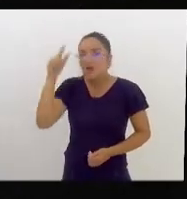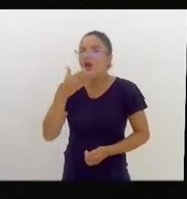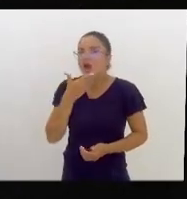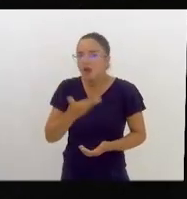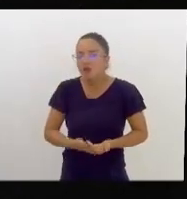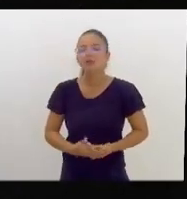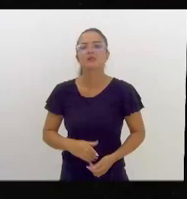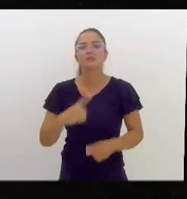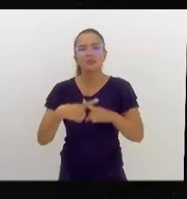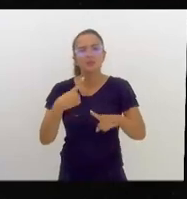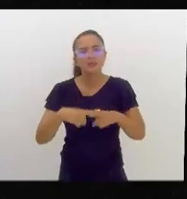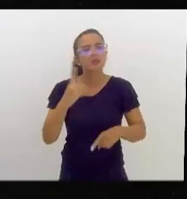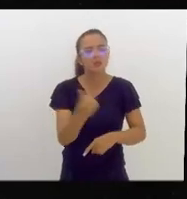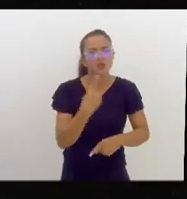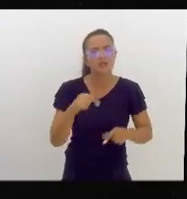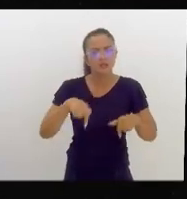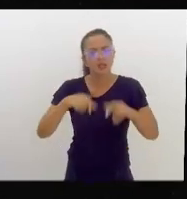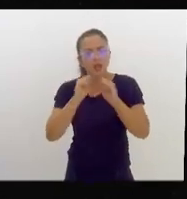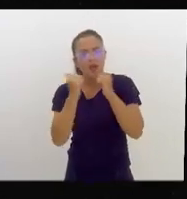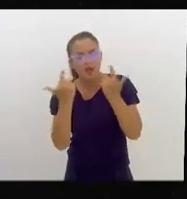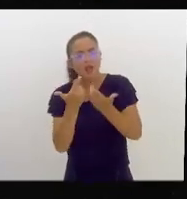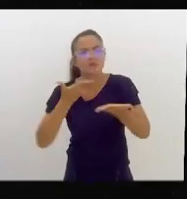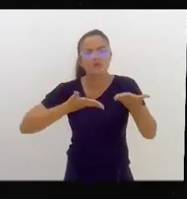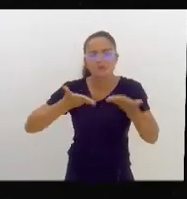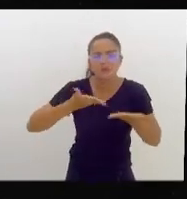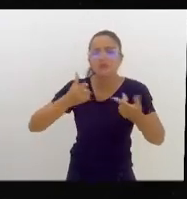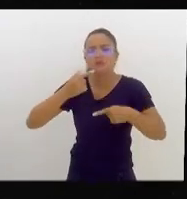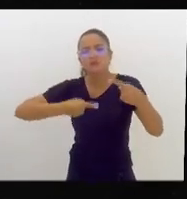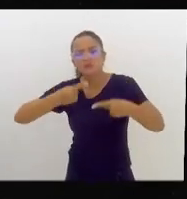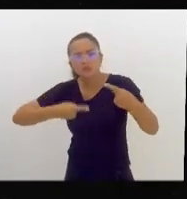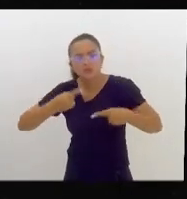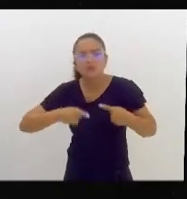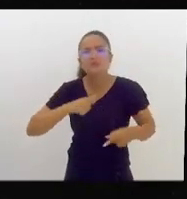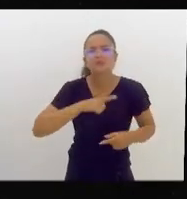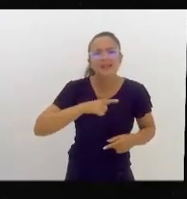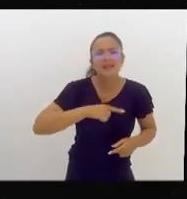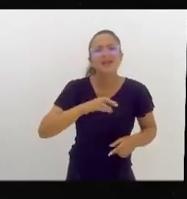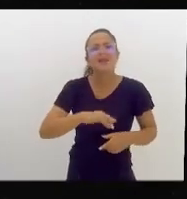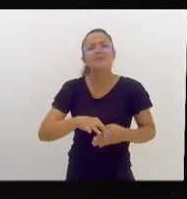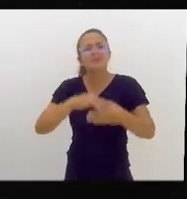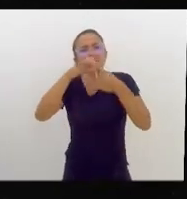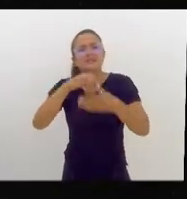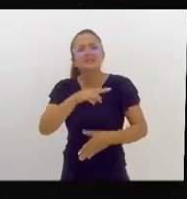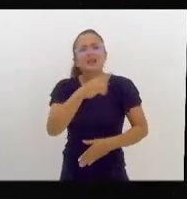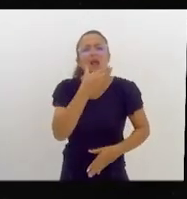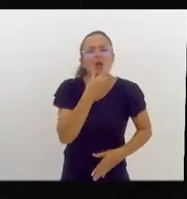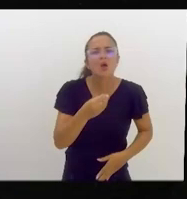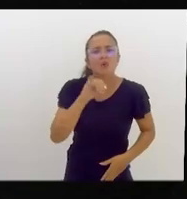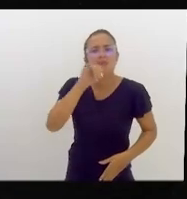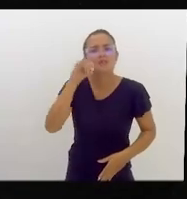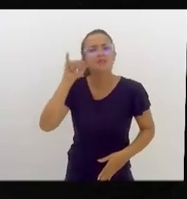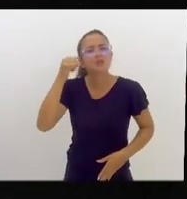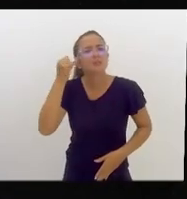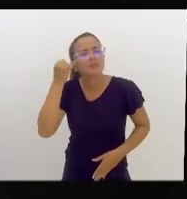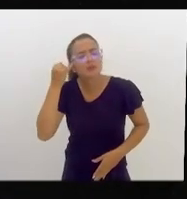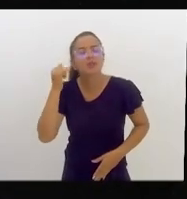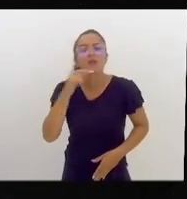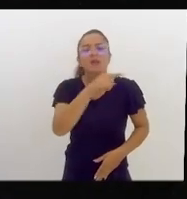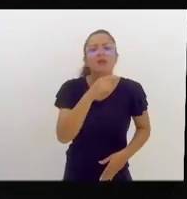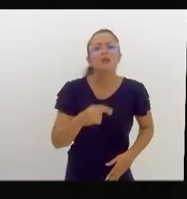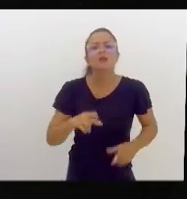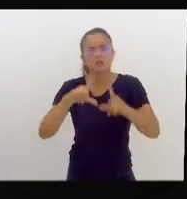aqui na casa, me recordo quando teve o representante do japonês aqui na comissão parlamentar de inquérito, lá o